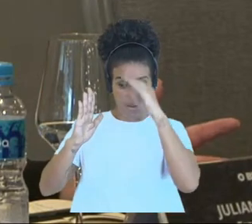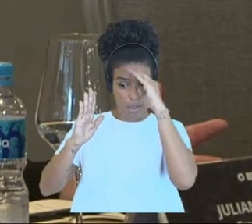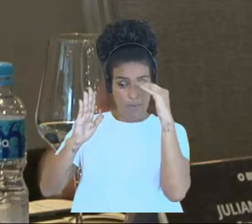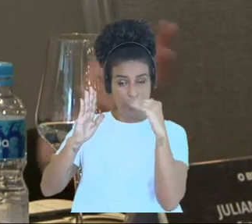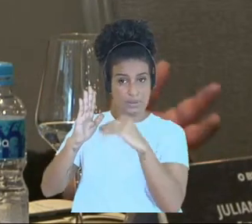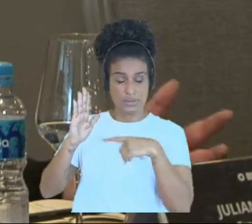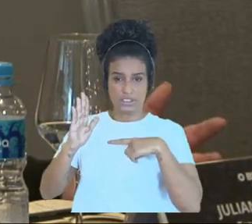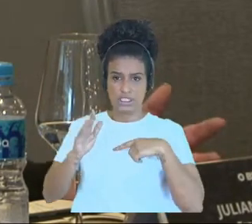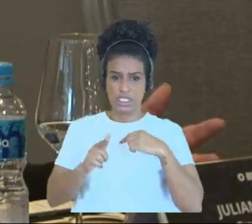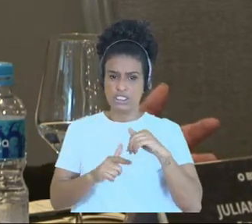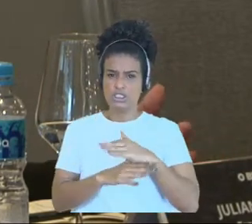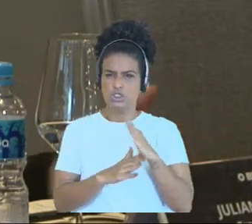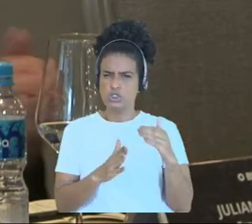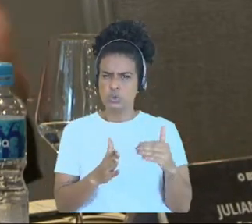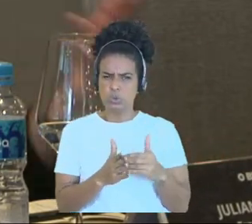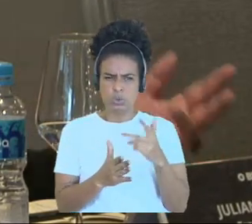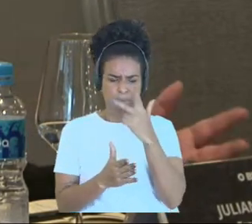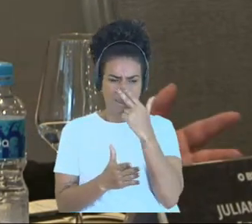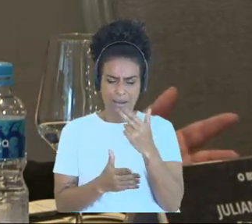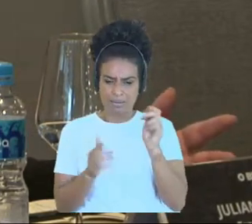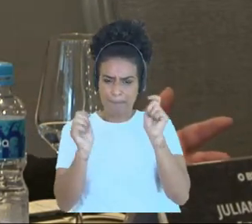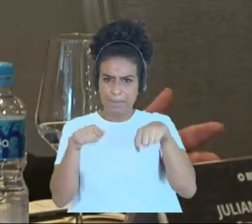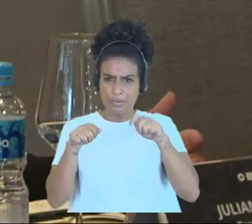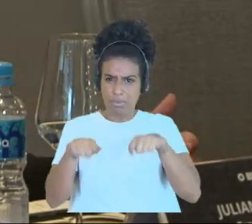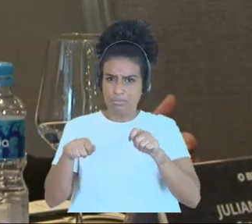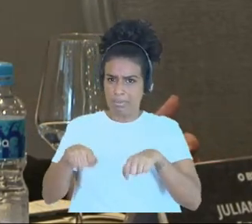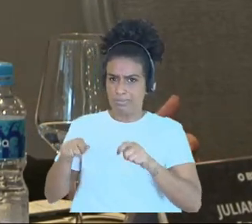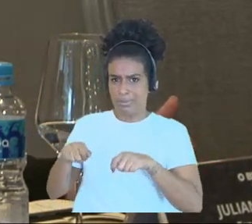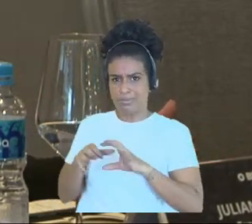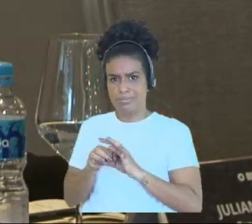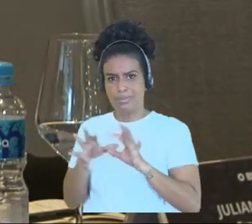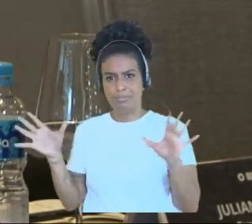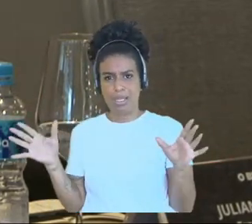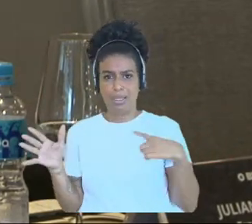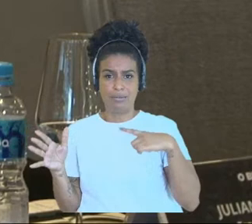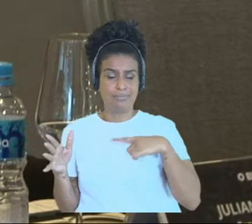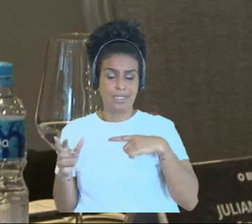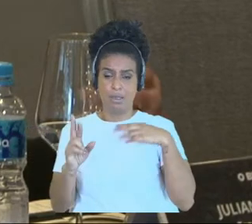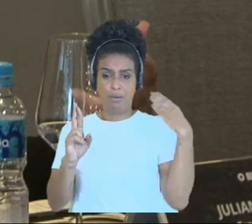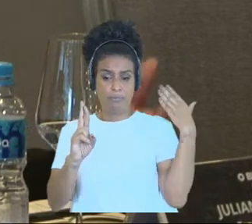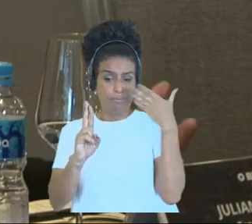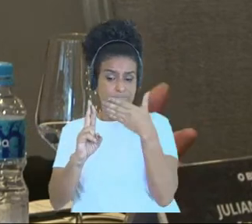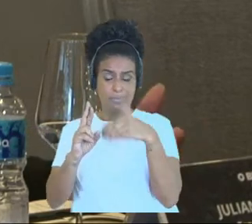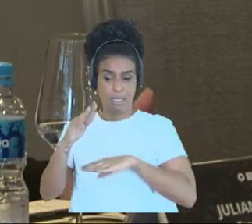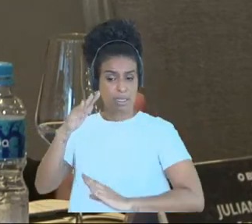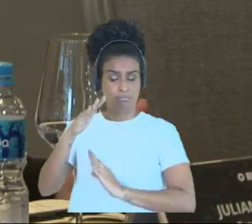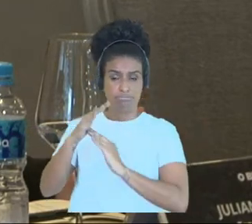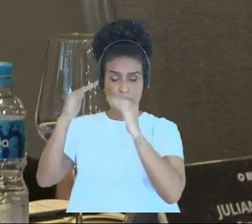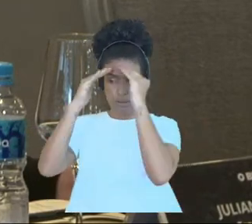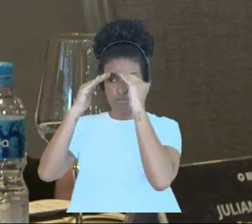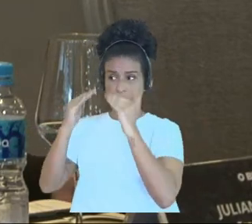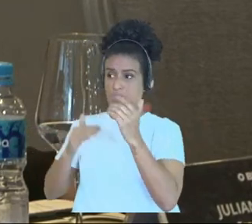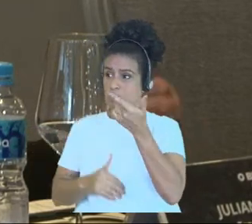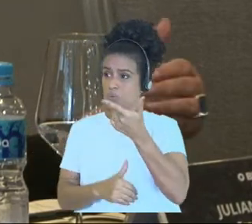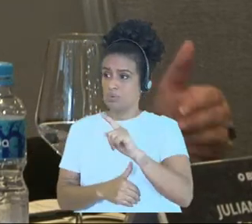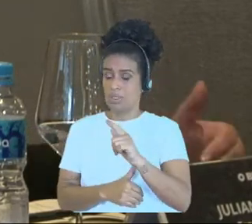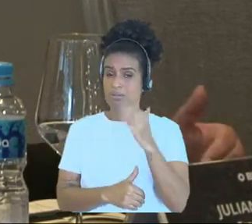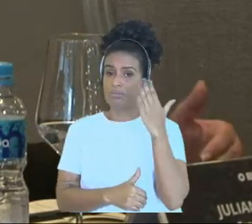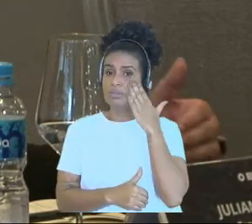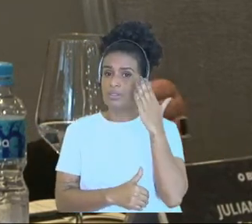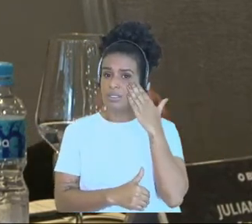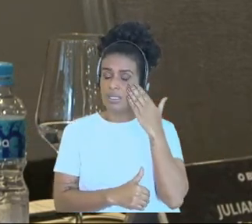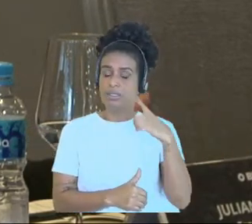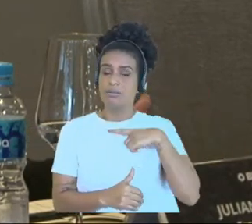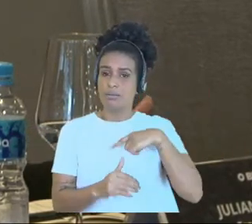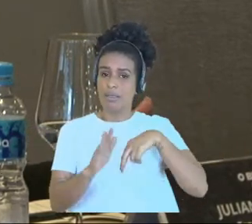exceção, não é mais uma regra, ele deixa de servir para o seu propósito. Então, a gente revisitar essa questão e, principalmente, entender que existem